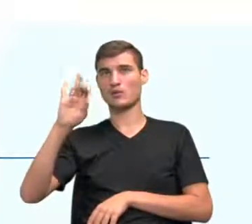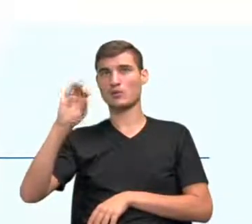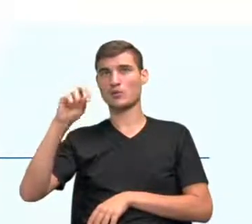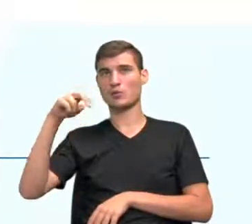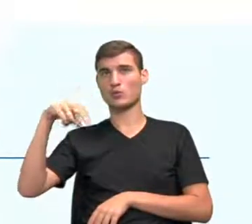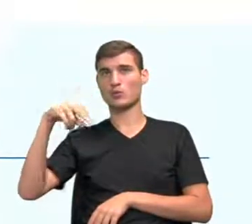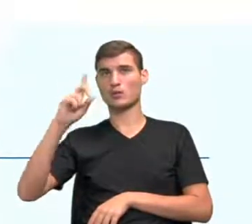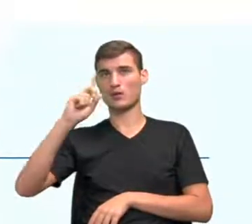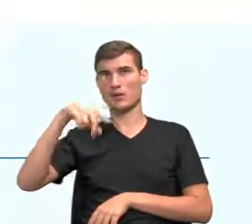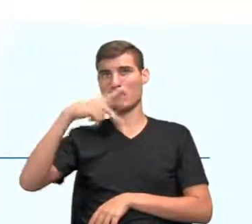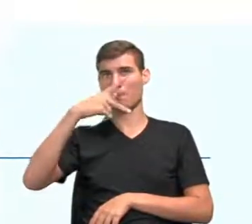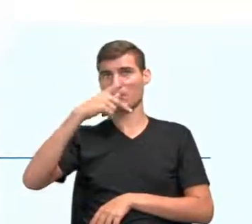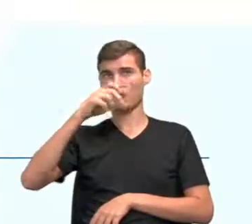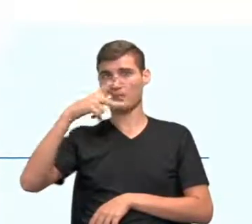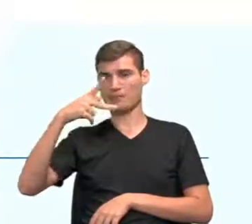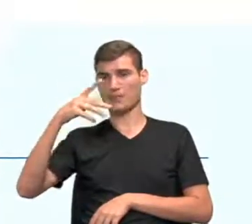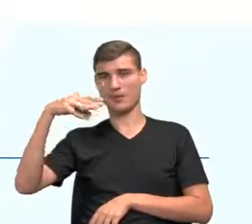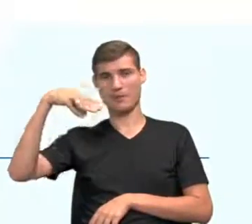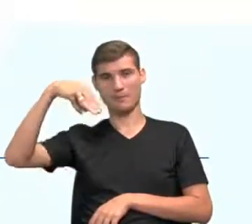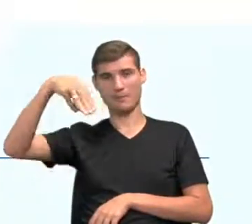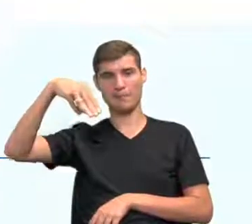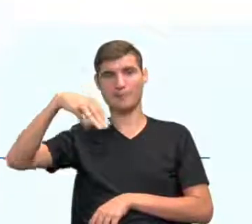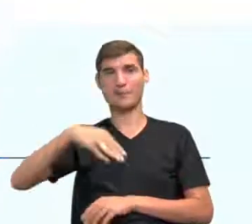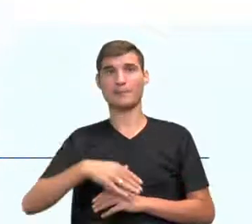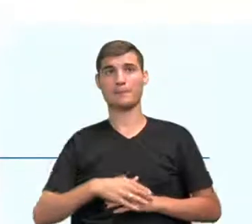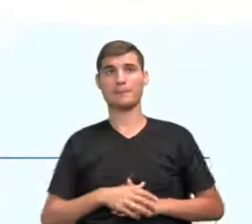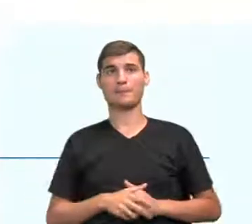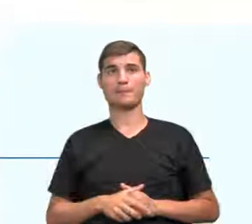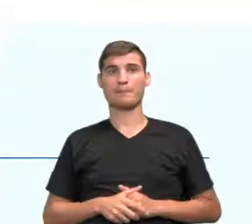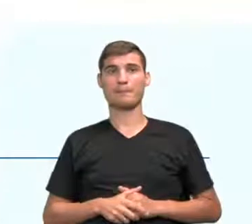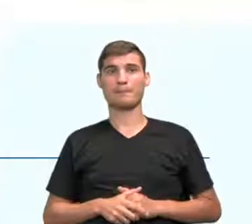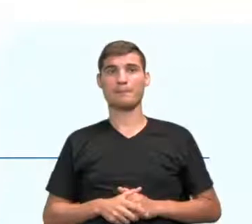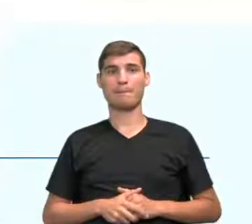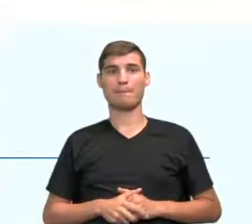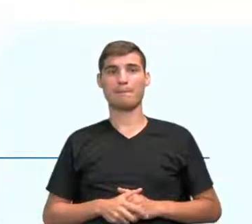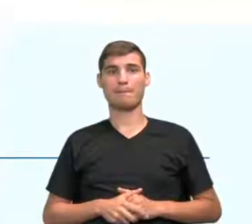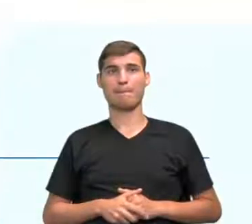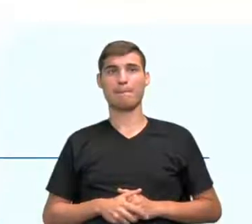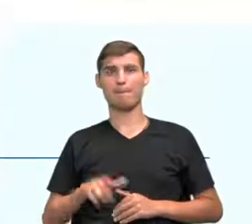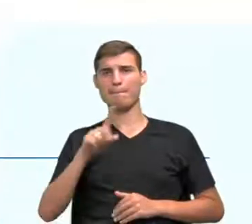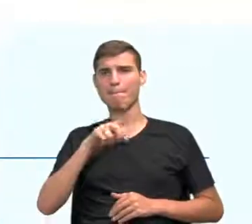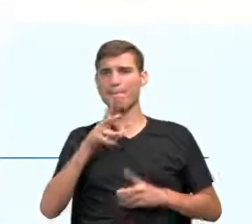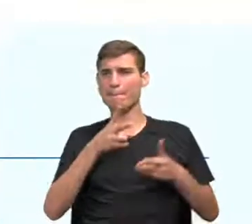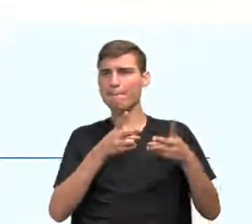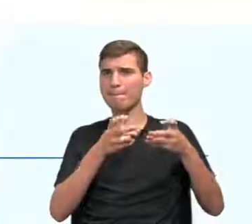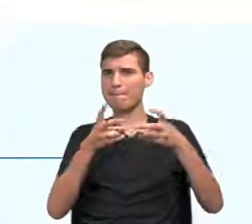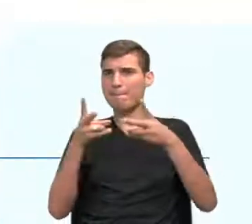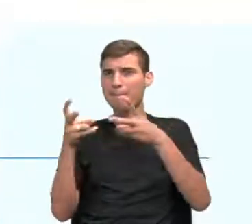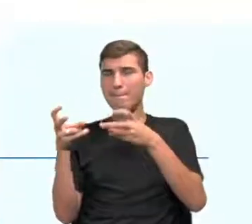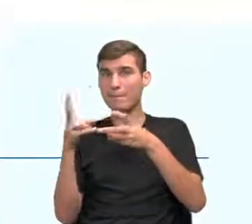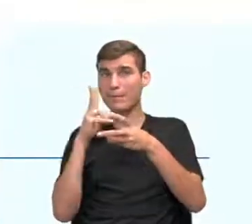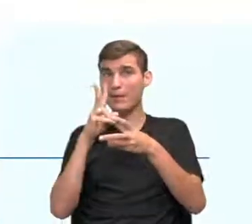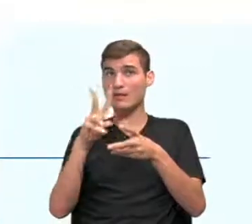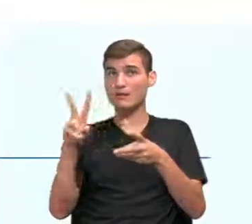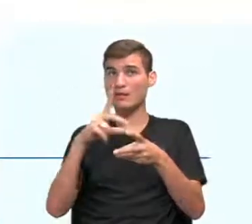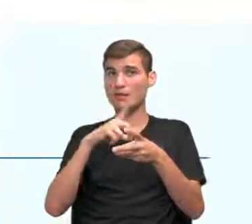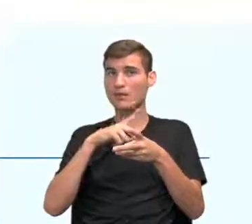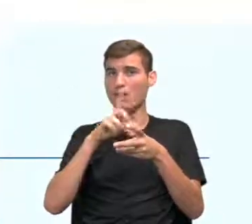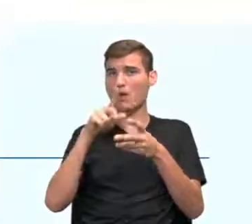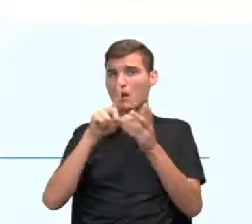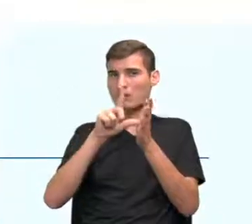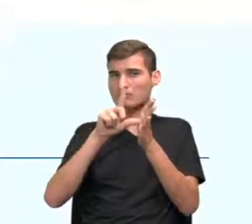Modulation. Modulação por posição de pulso. Então você observa que tem um